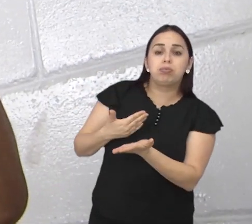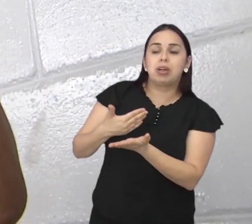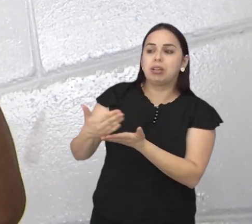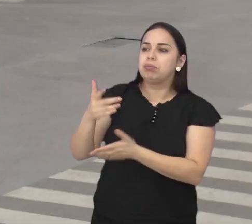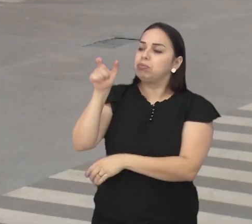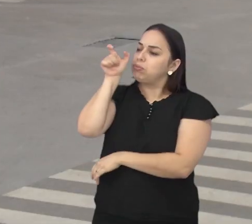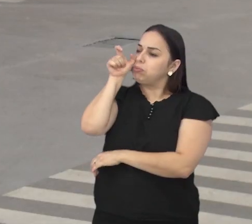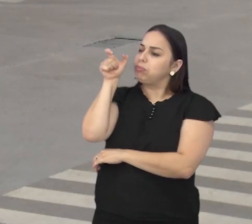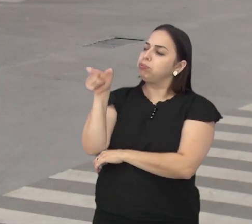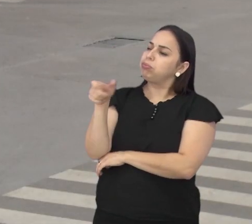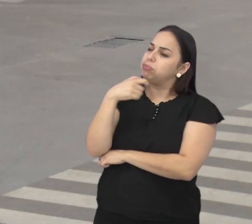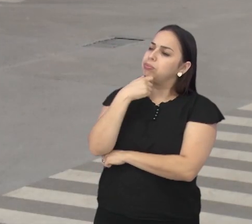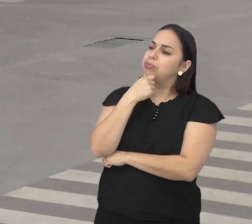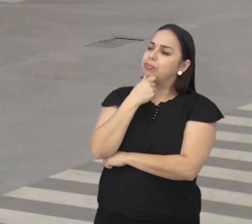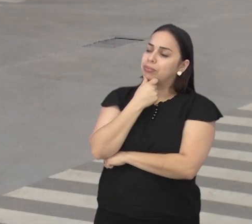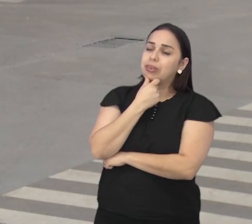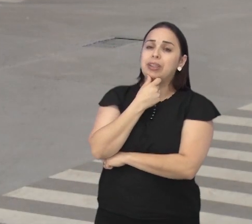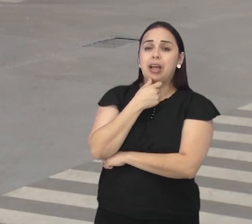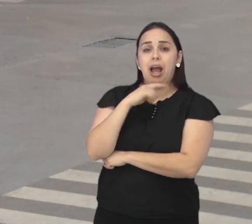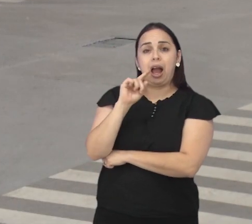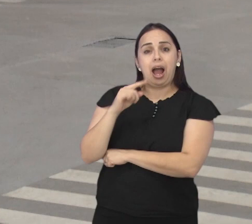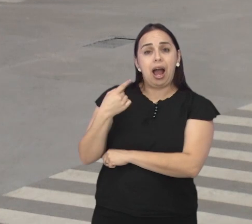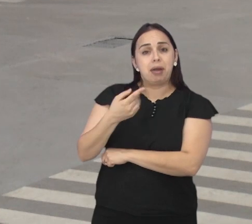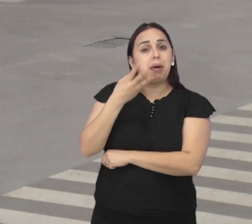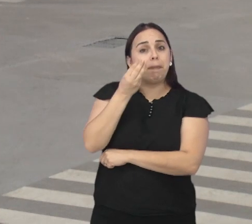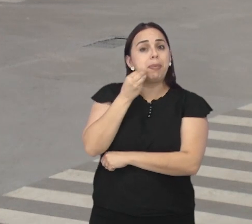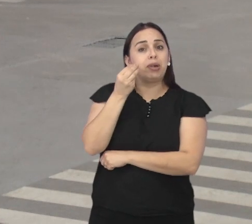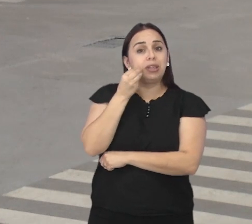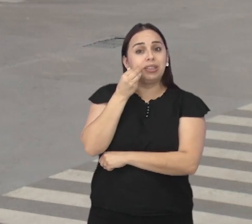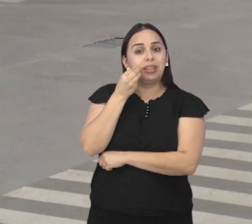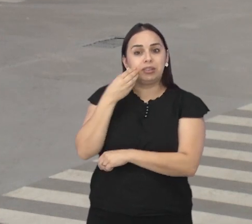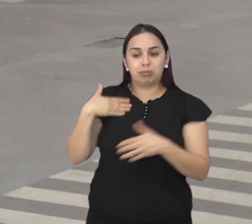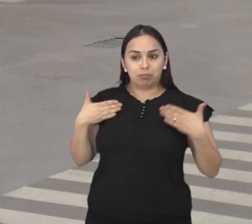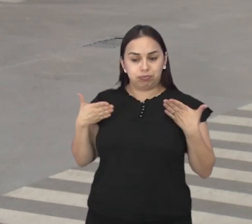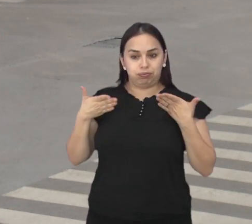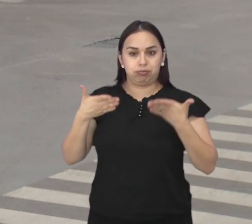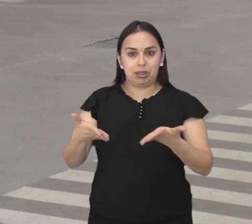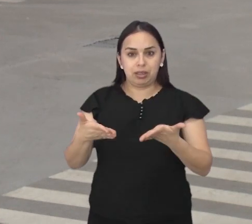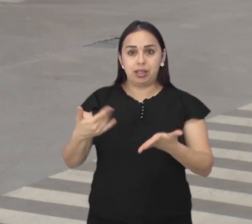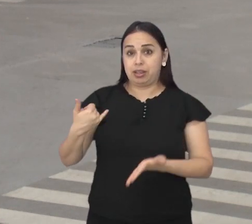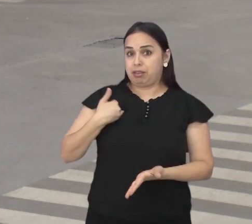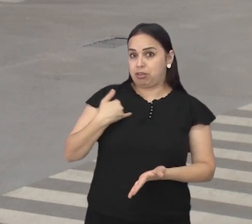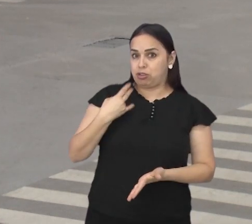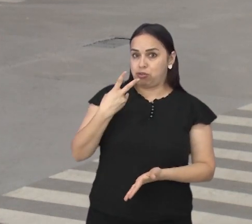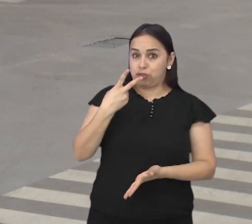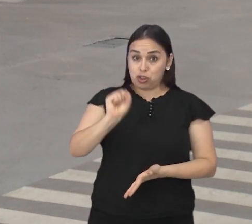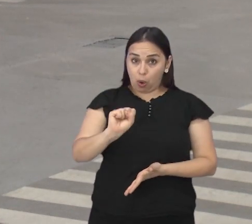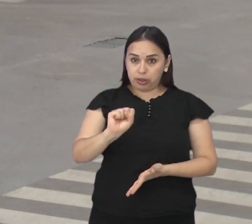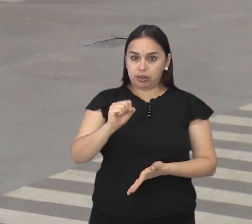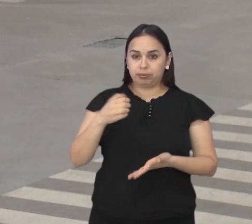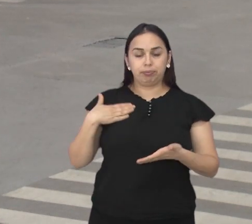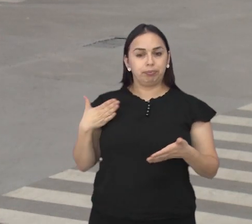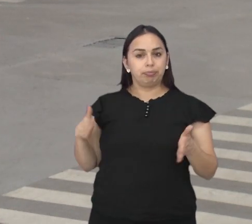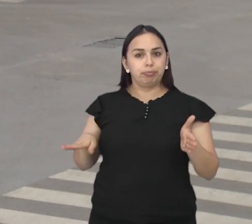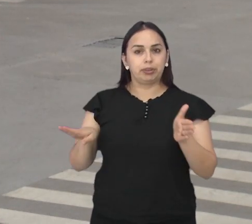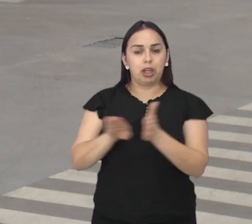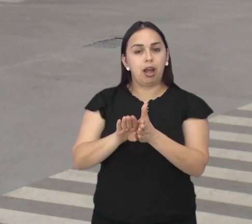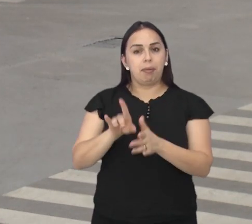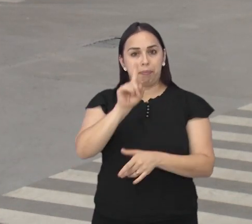aí eu já comecei a me interessar. Aí surgiu a oportunidade aqui. Aí, com 28 anos, eu vim para